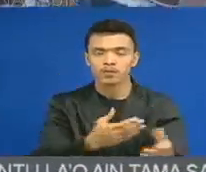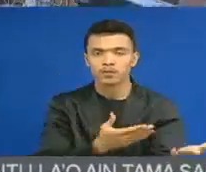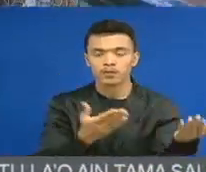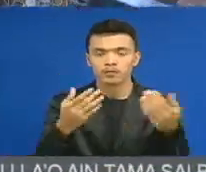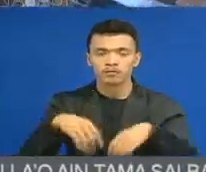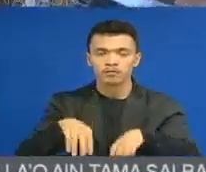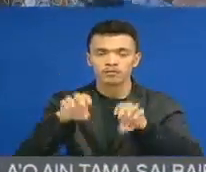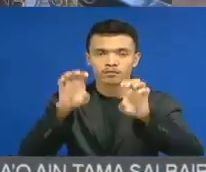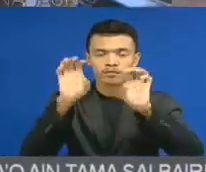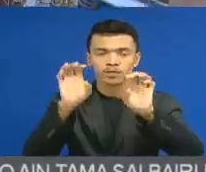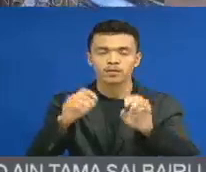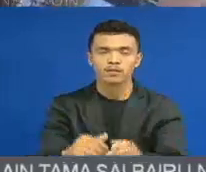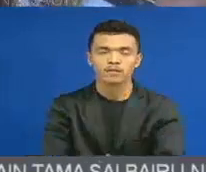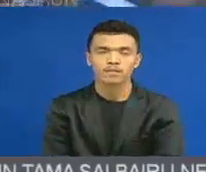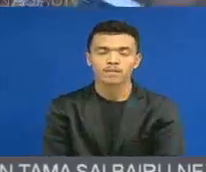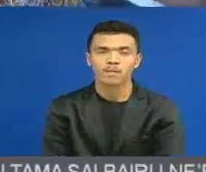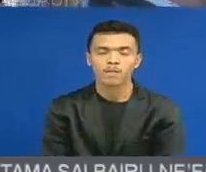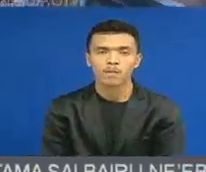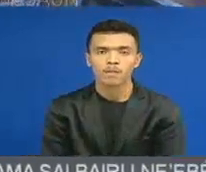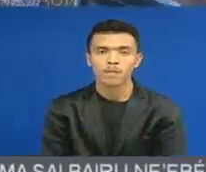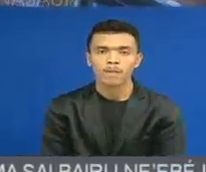exposição, não é? E